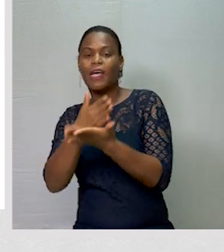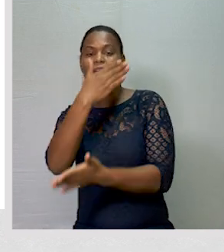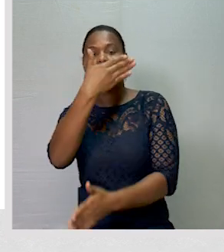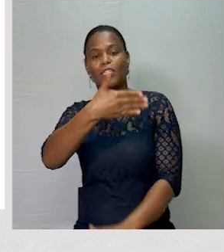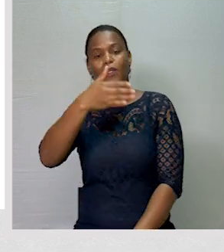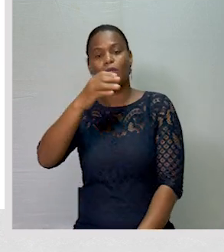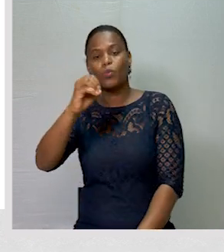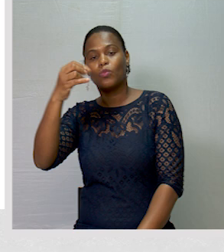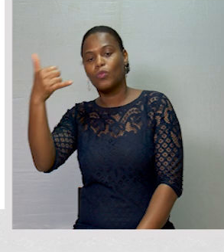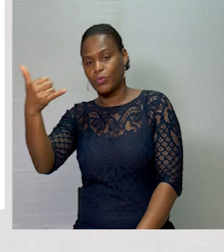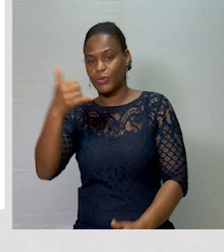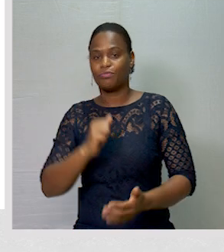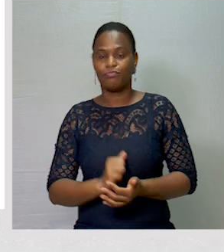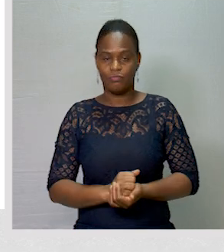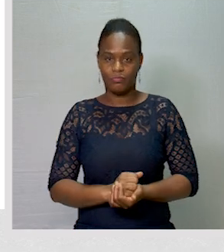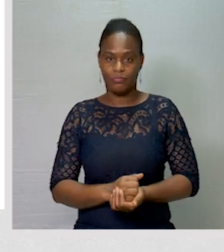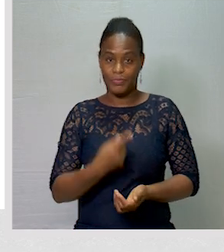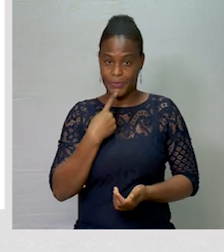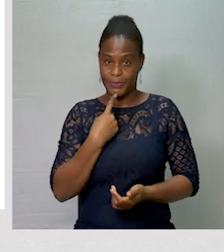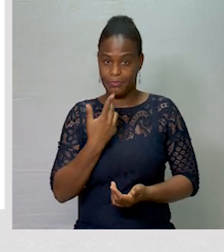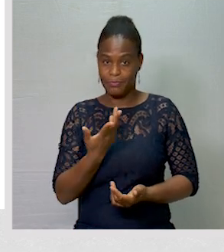102. 102.